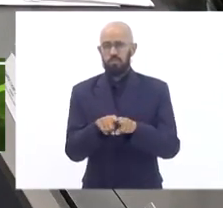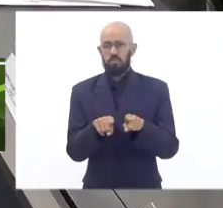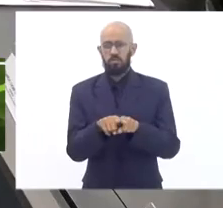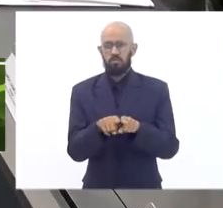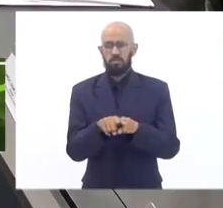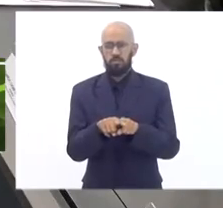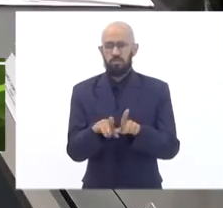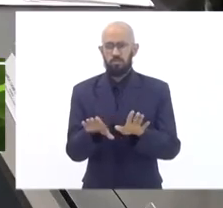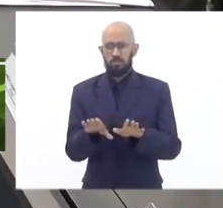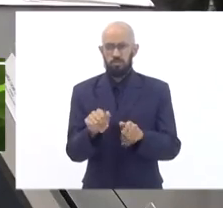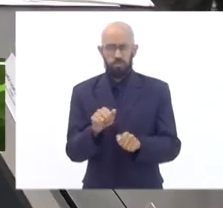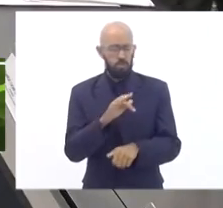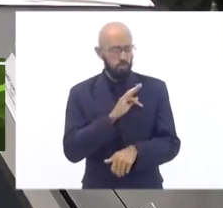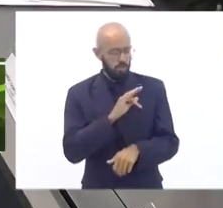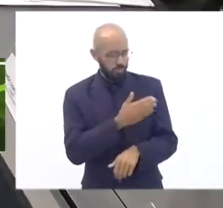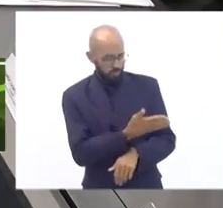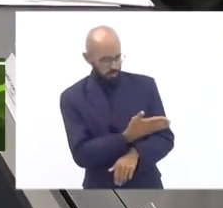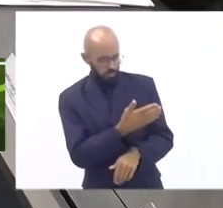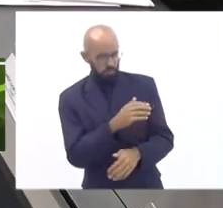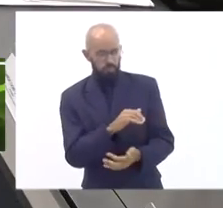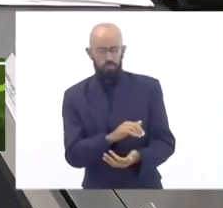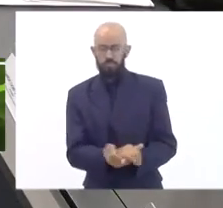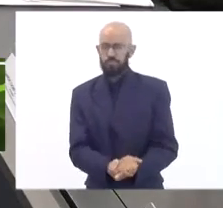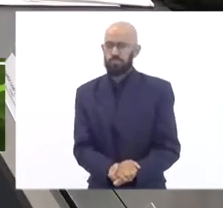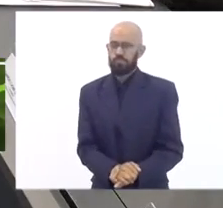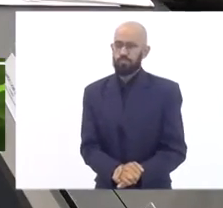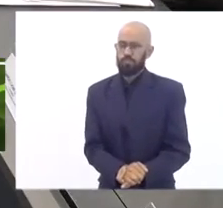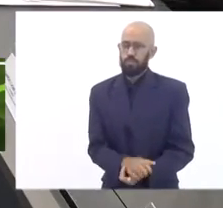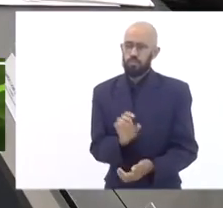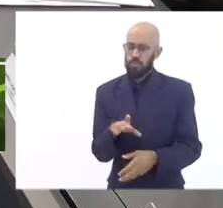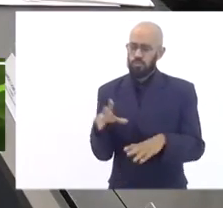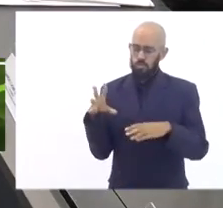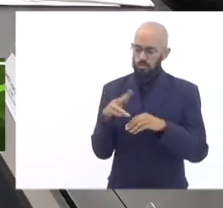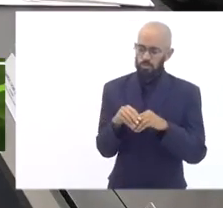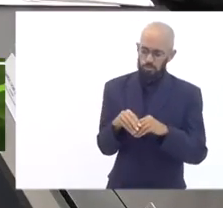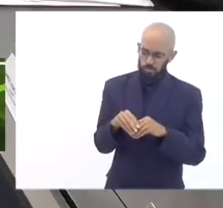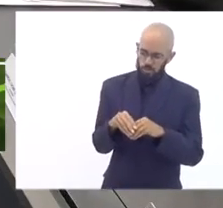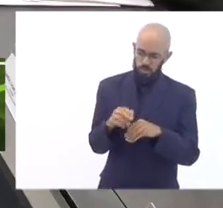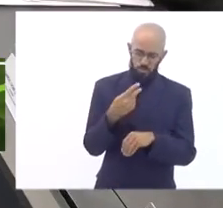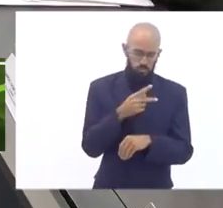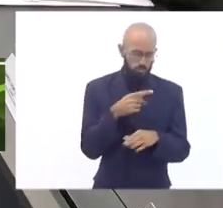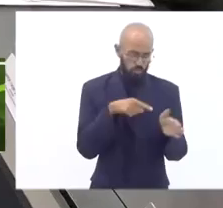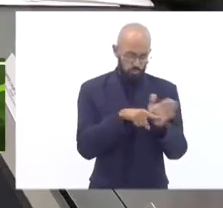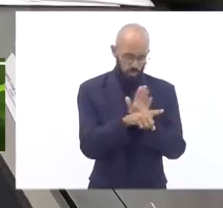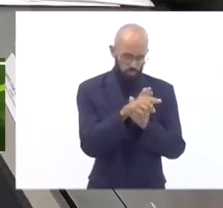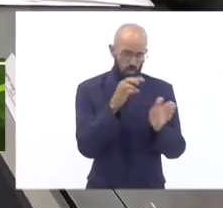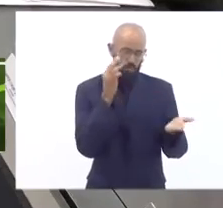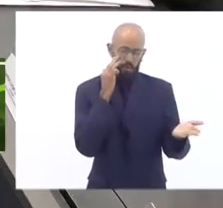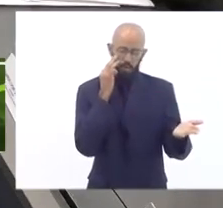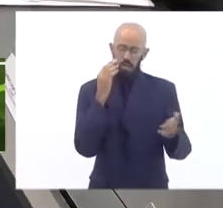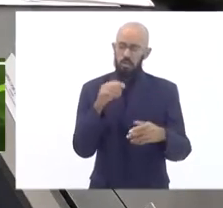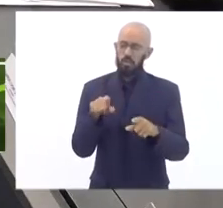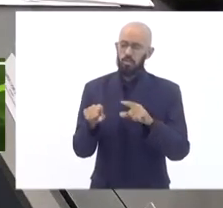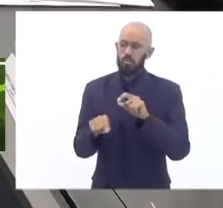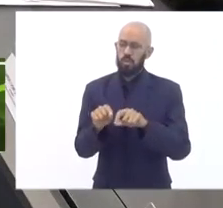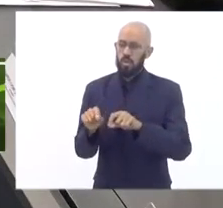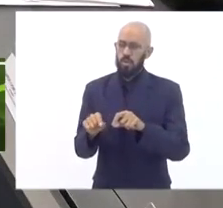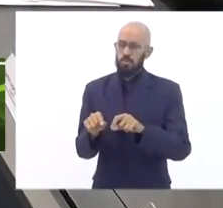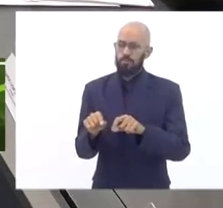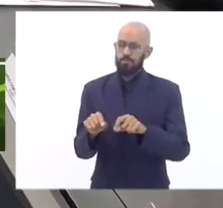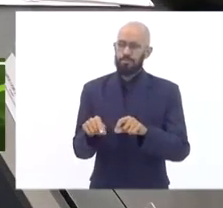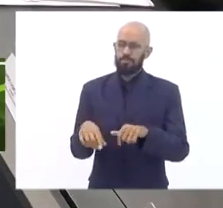Não, rapidamente, apenas me corroborar a sua pergunta, que eu acho extremamente importante, porque o investimento